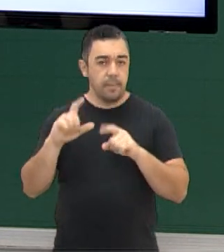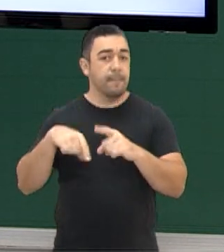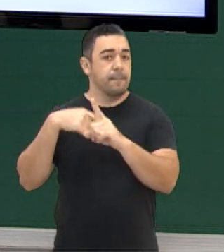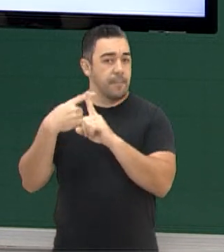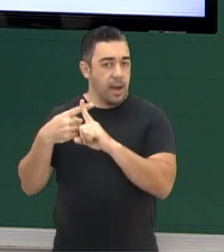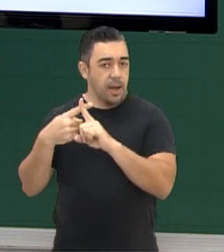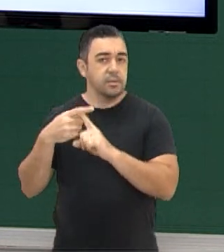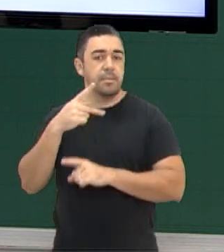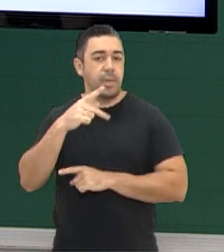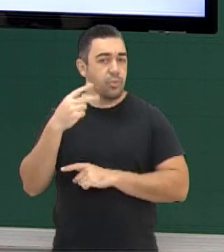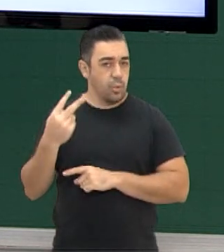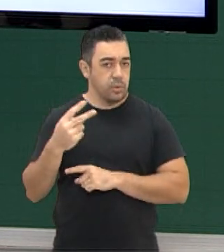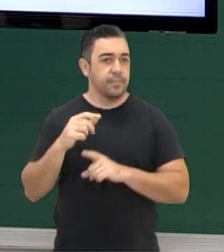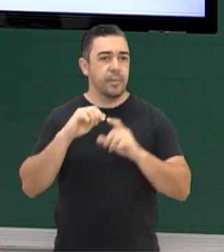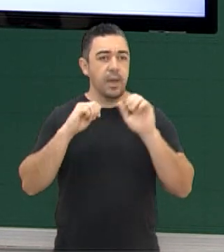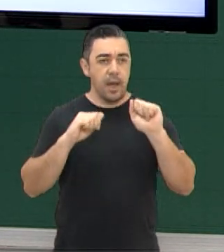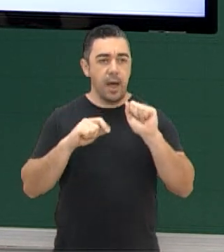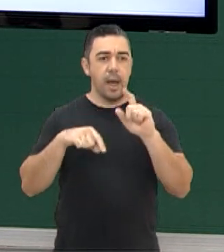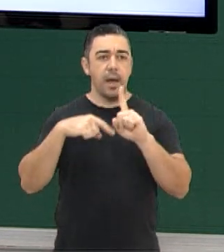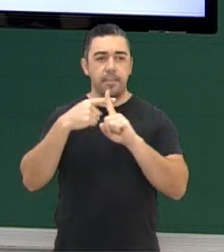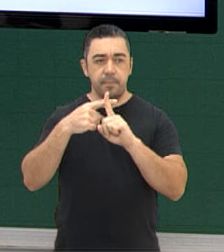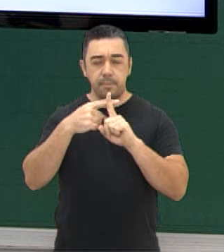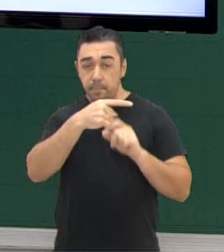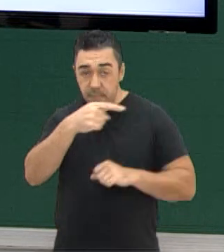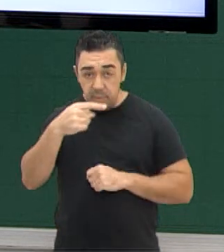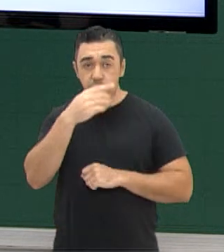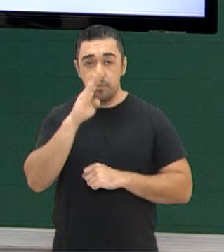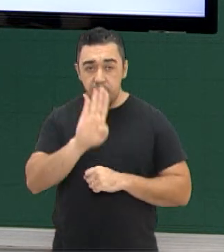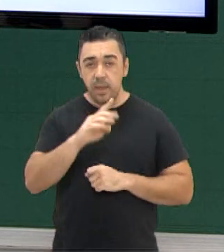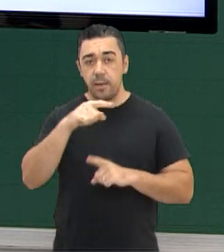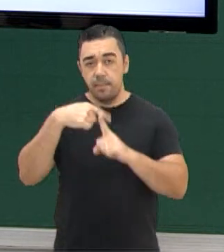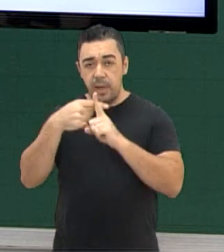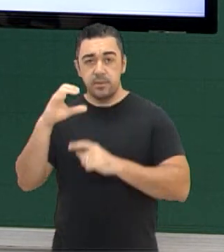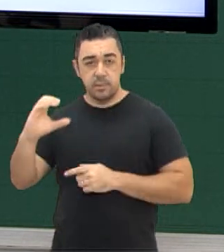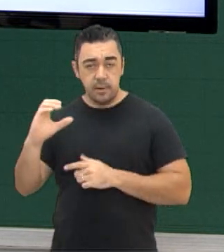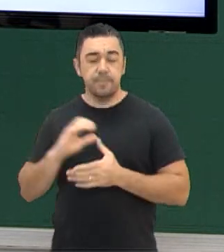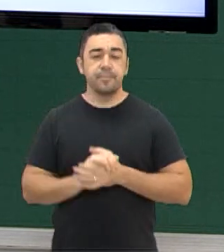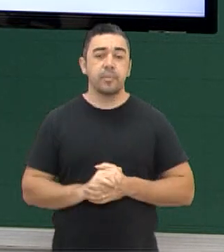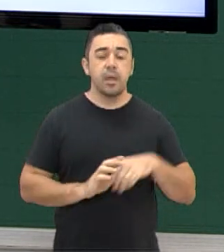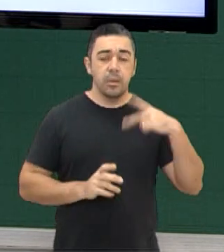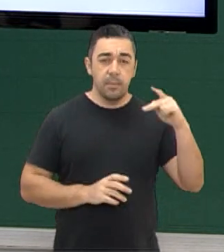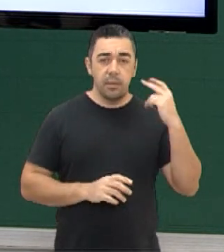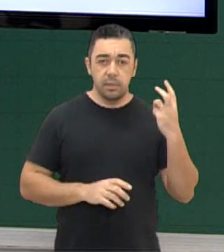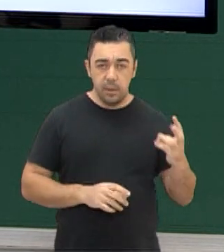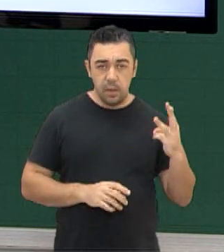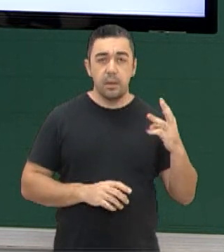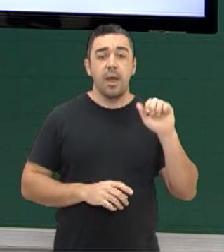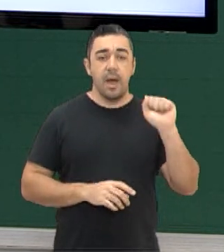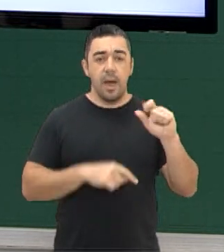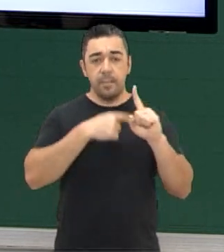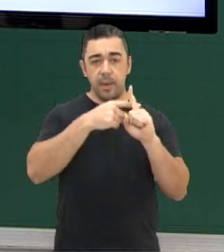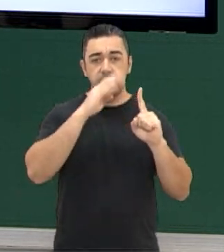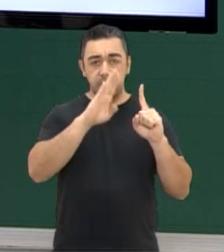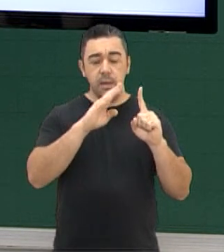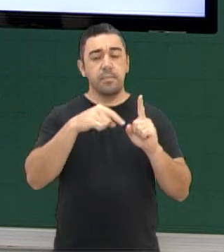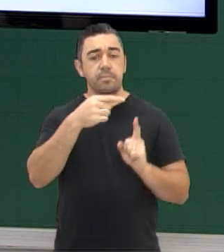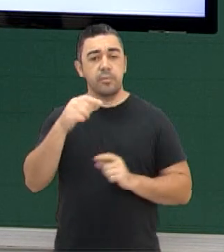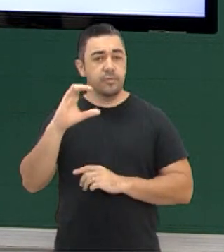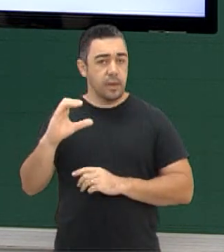mais o P2, que é A menos B mais C, e o P3 mais A mais B menos